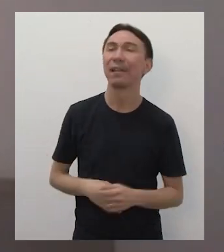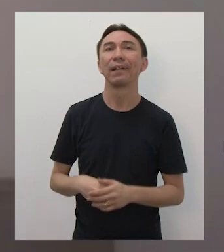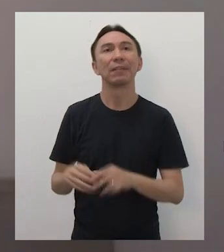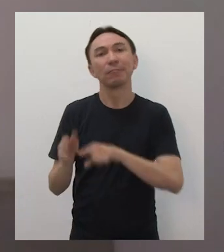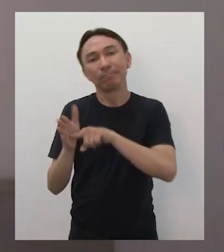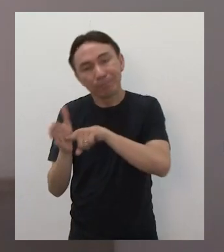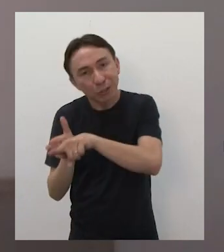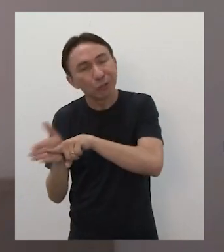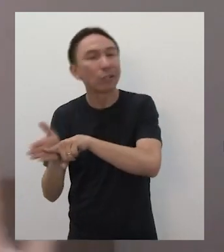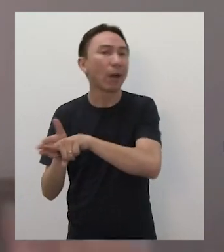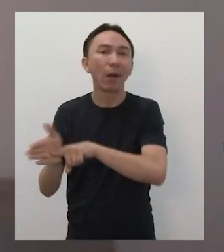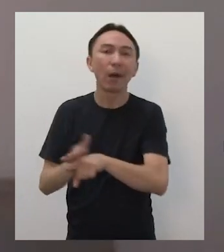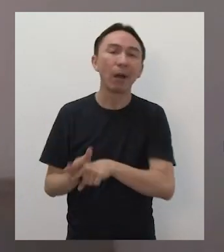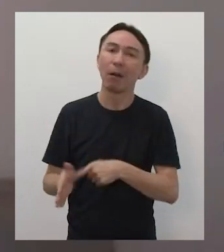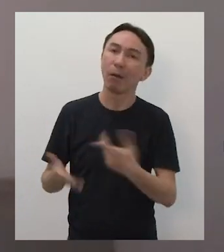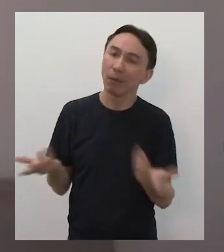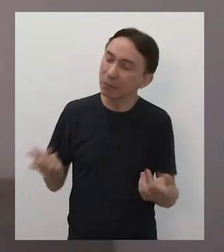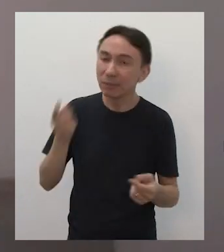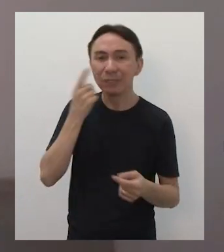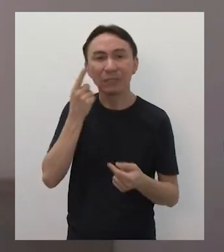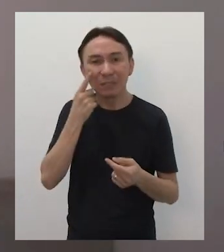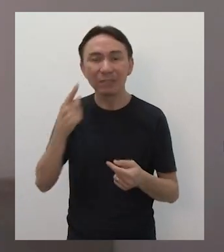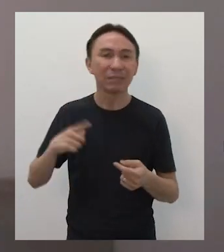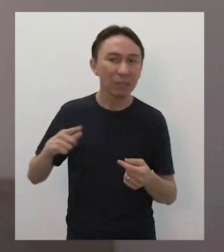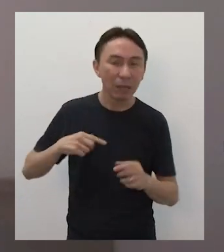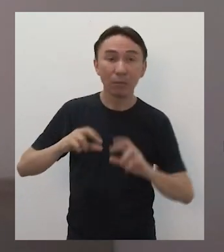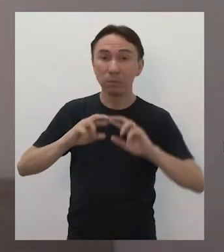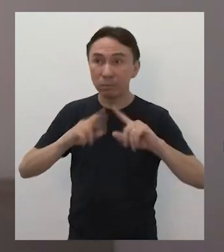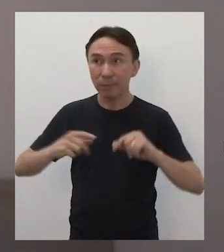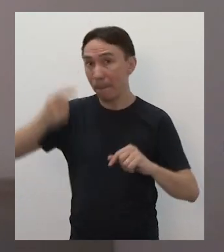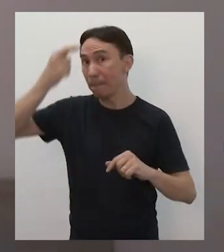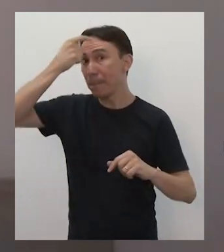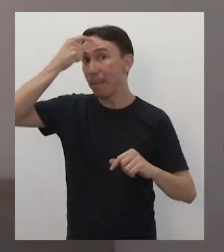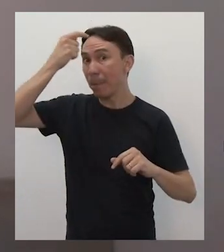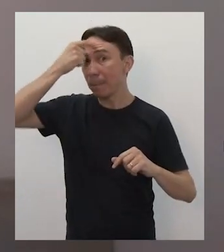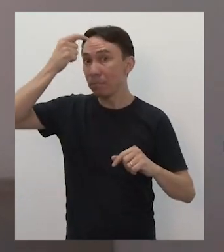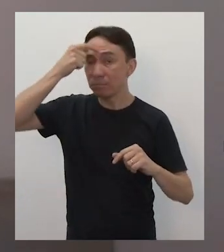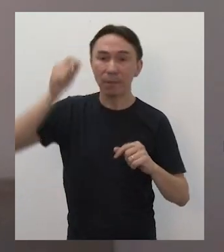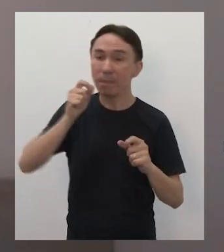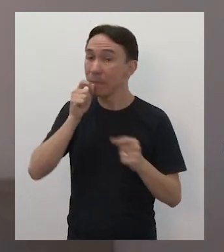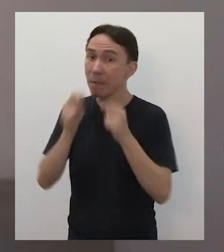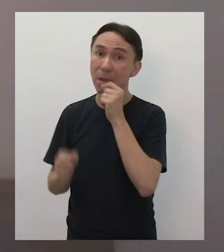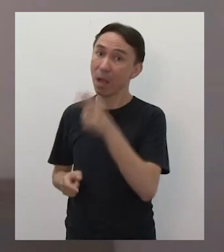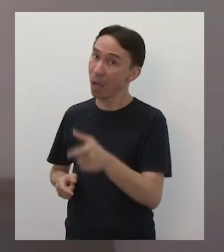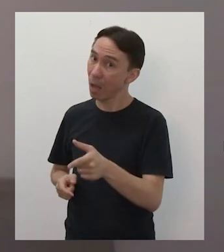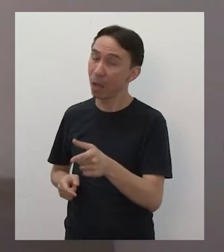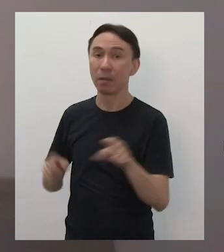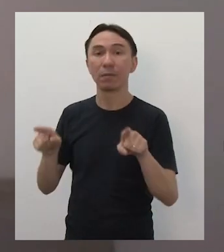pesquisar, a desenvolver o pensamento crítico e a resolução de problemas.